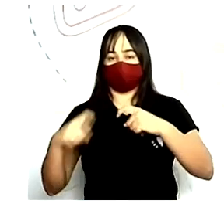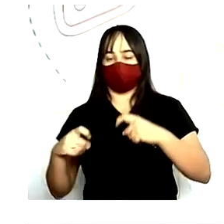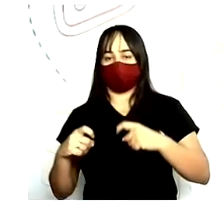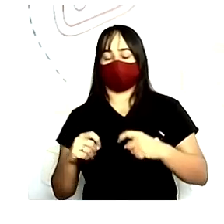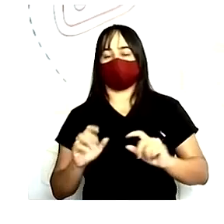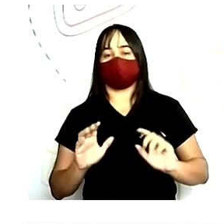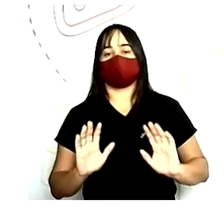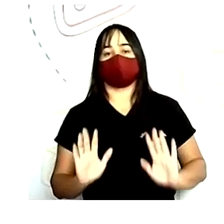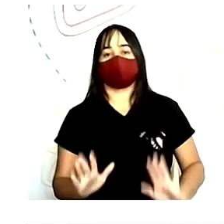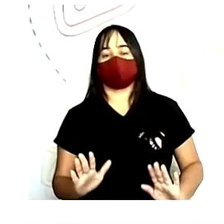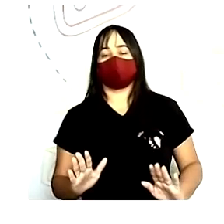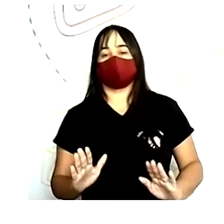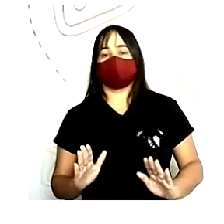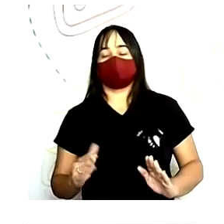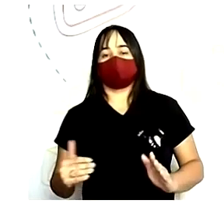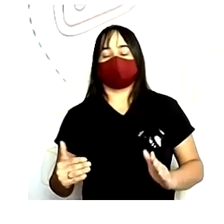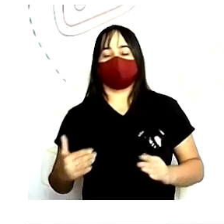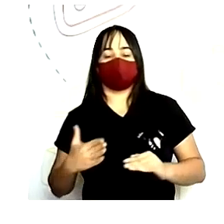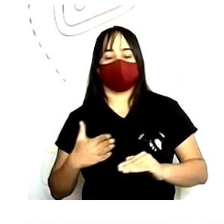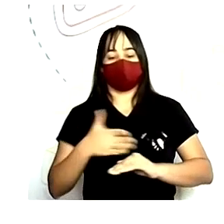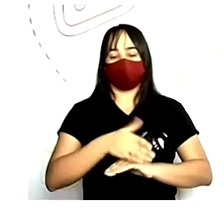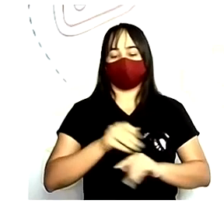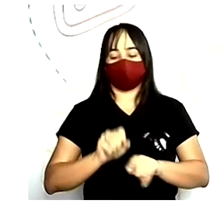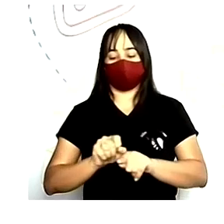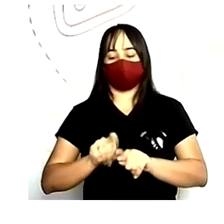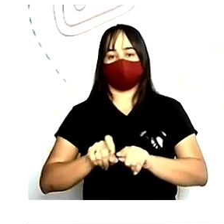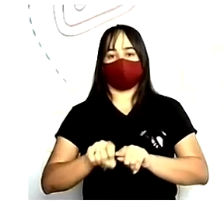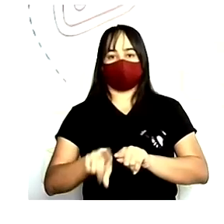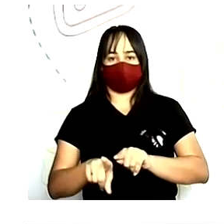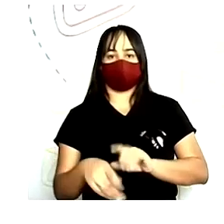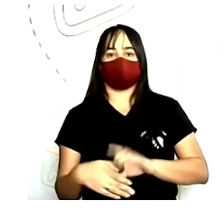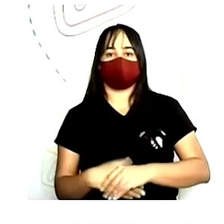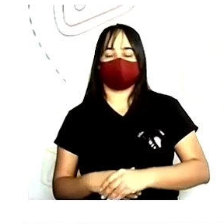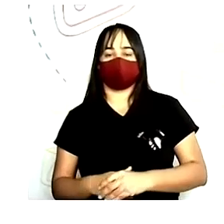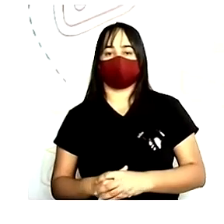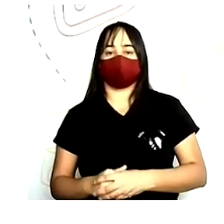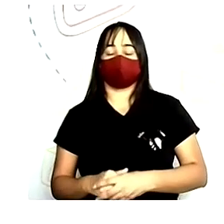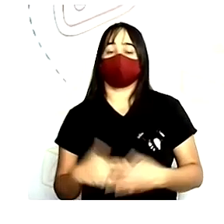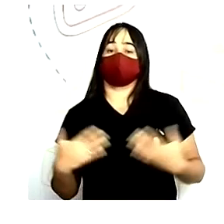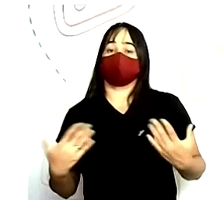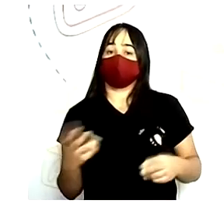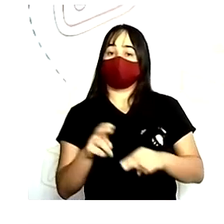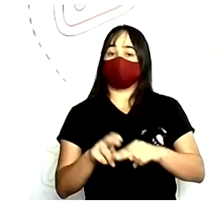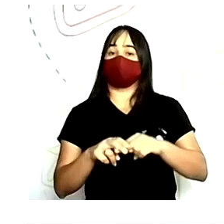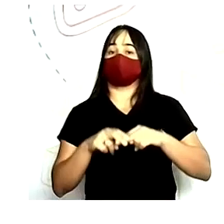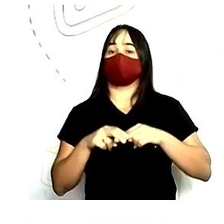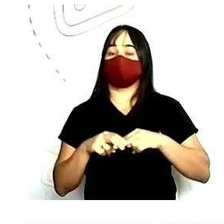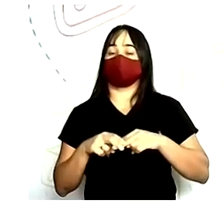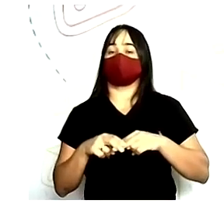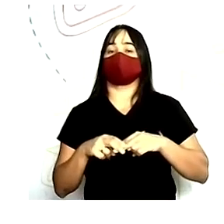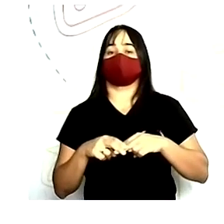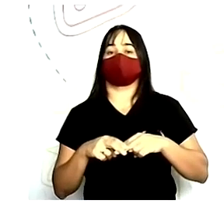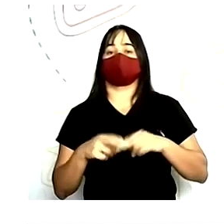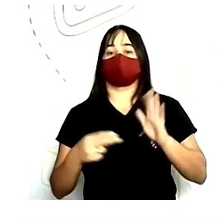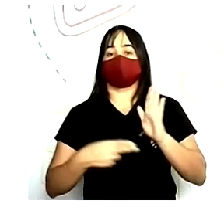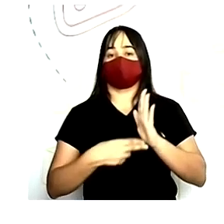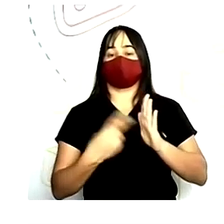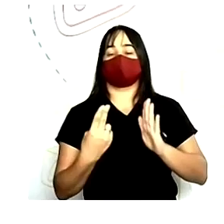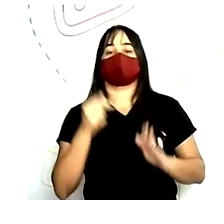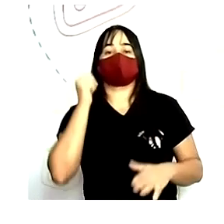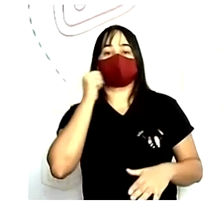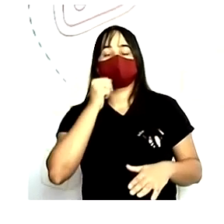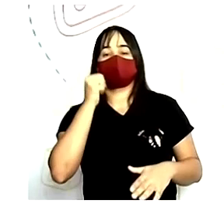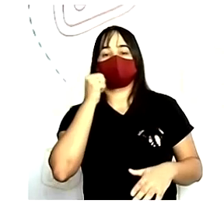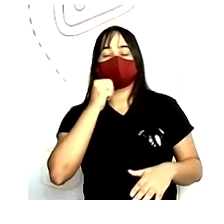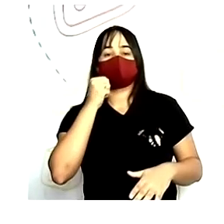passe para os ovários. Então, se não passa para os ovários, não vai ter gravidez. Porém, esse caso dessa cirurgia aí, a mulher não vai